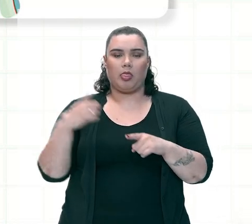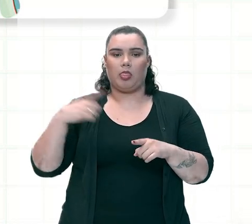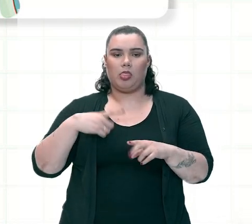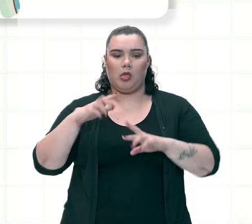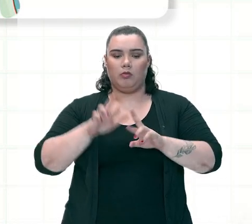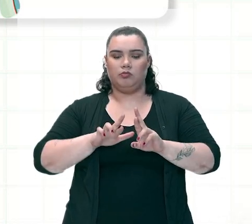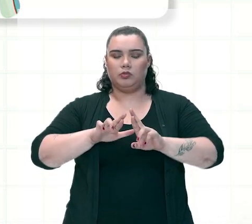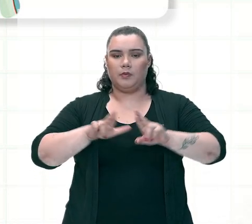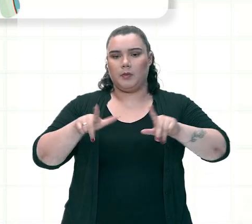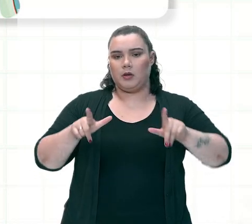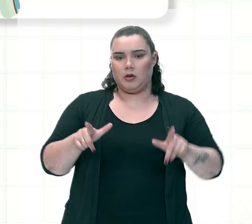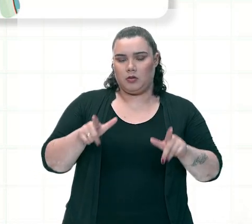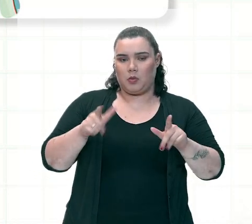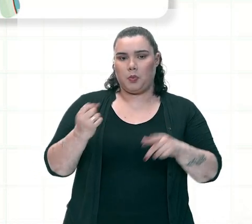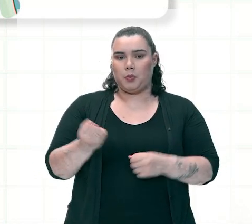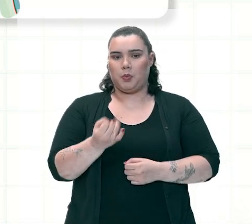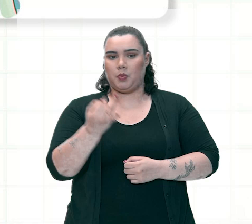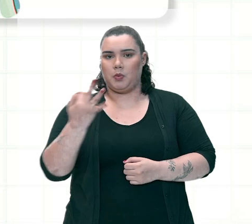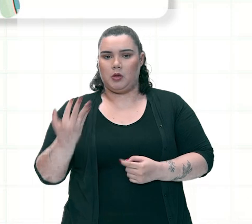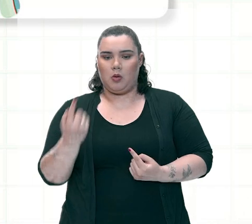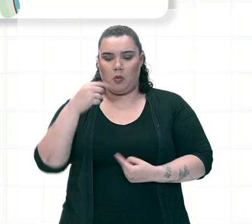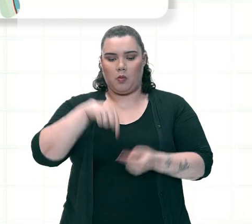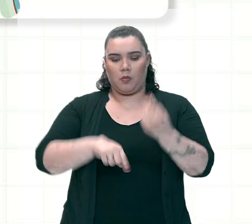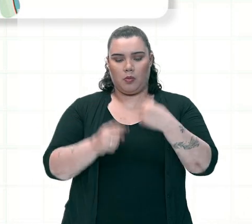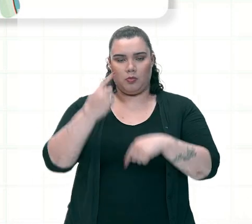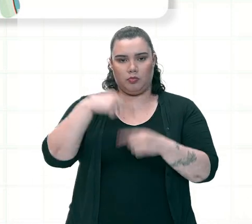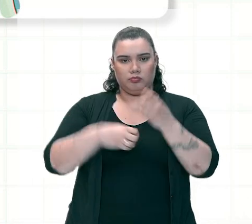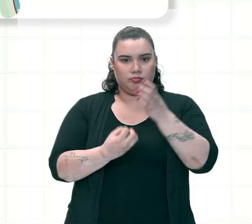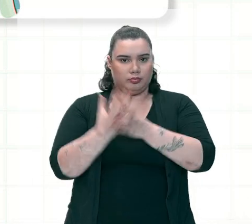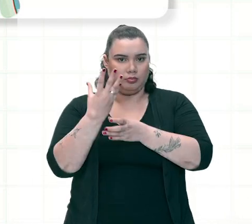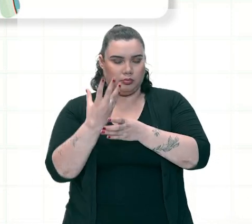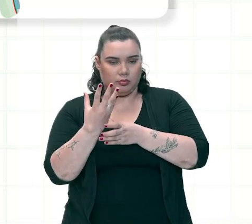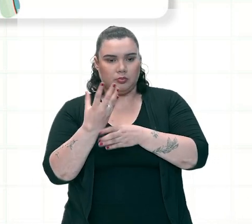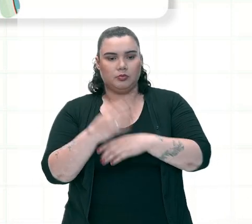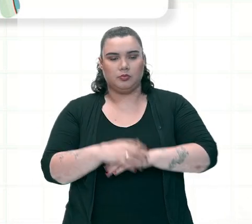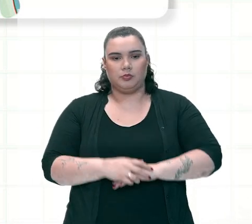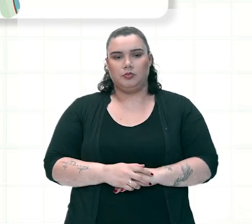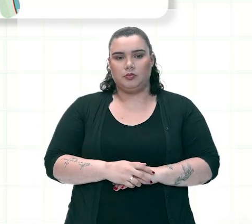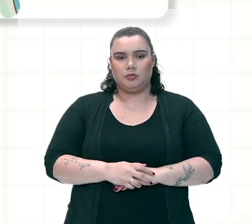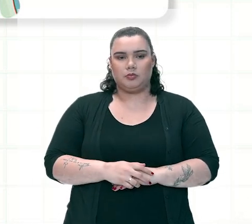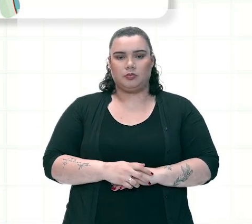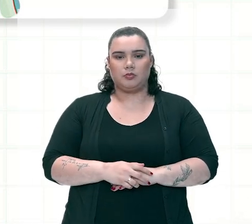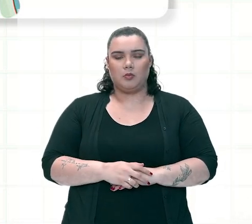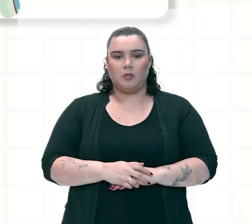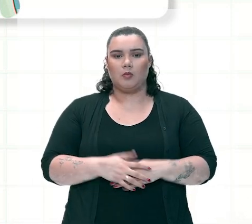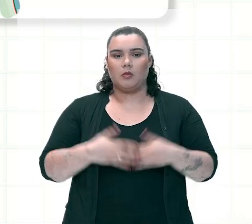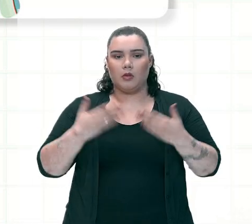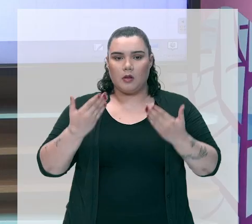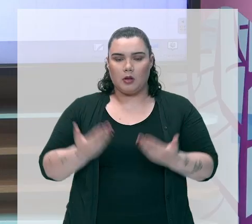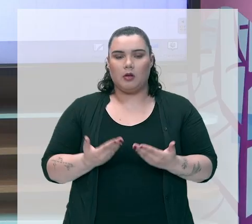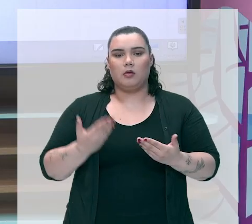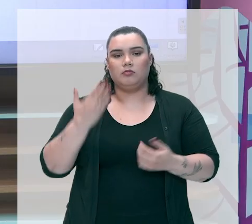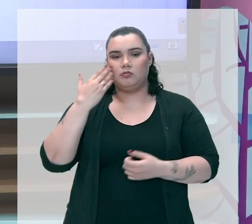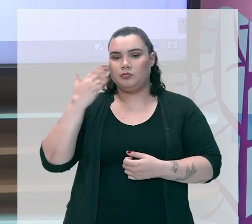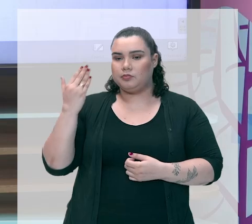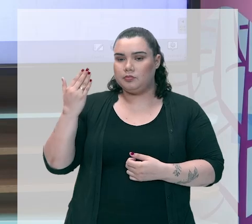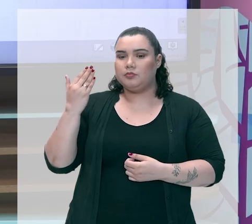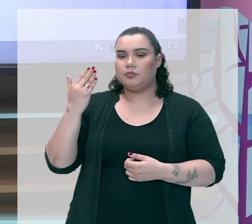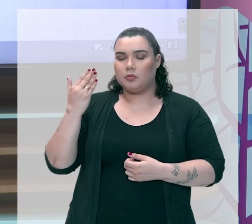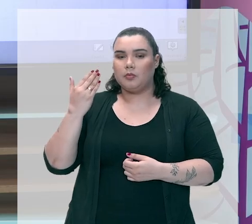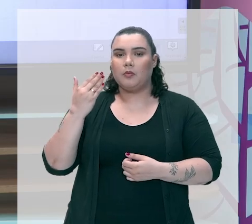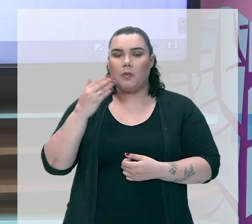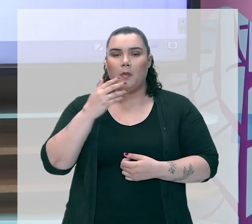causa dessa diferença, dessa quantidade de hormônios que ela vai produzir, certo? Então a gente observou aí a hipófise, né, que